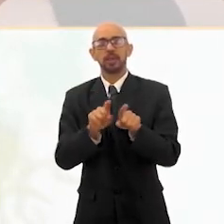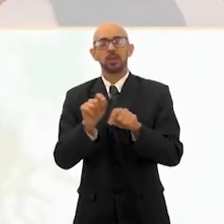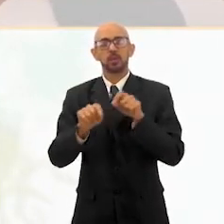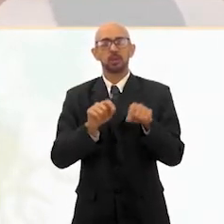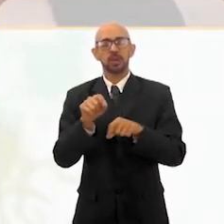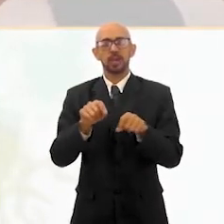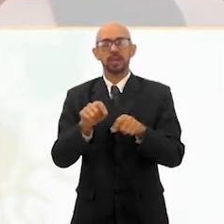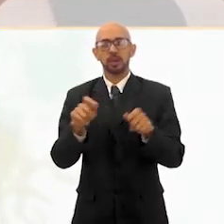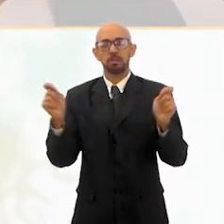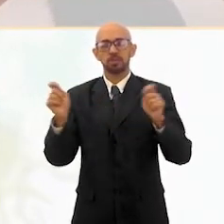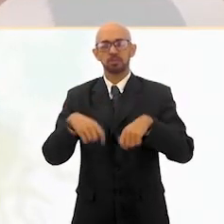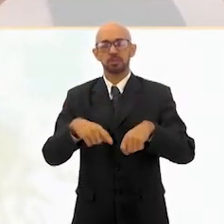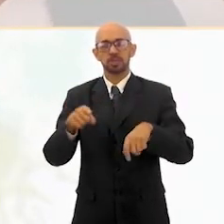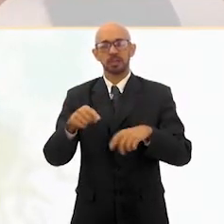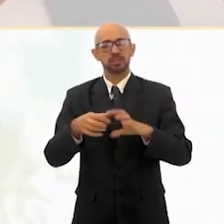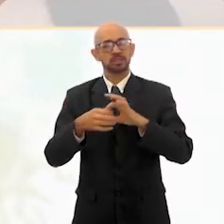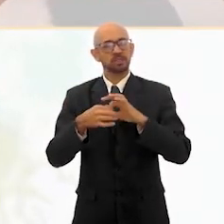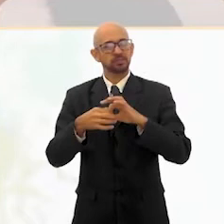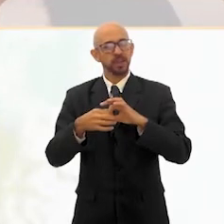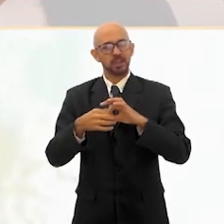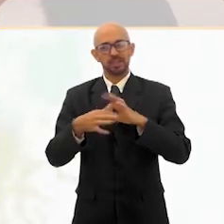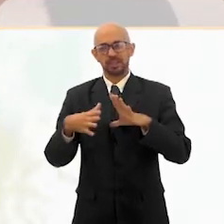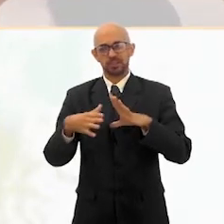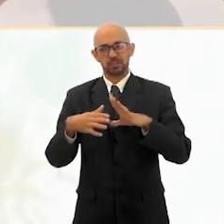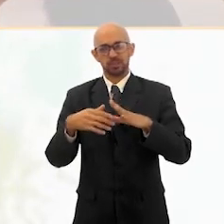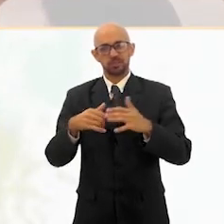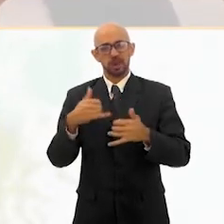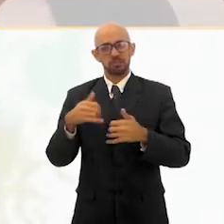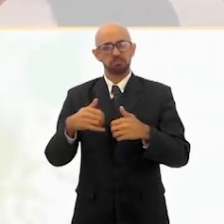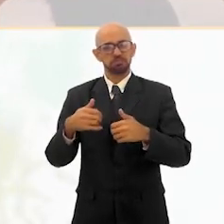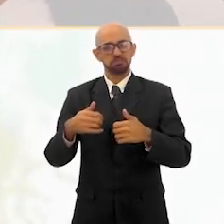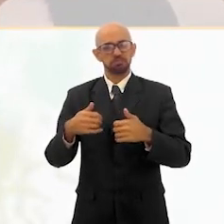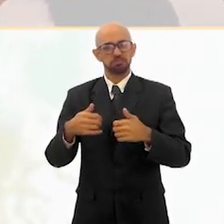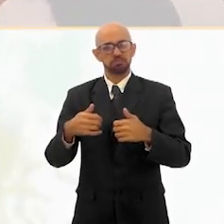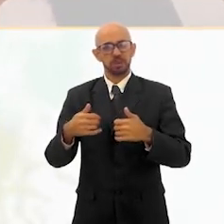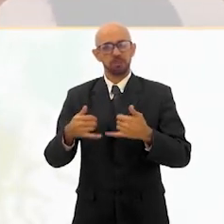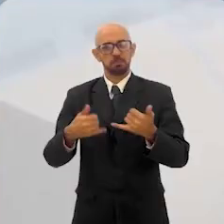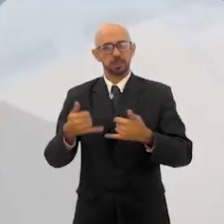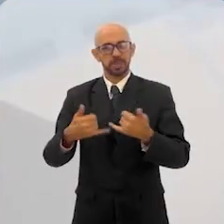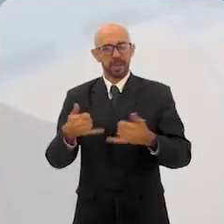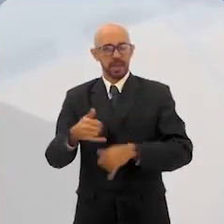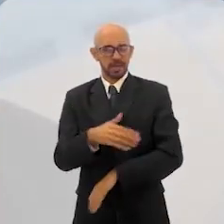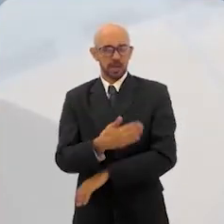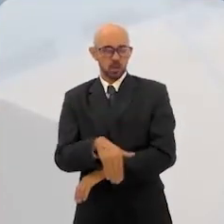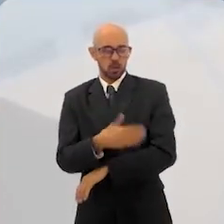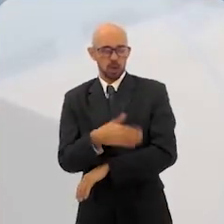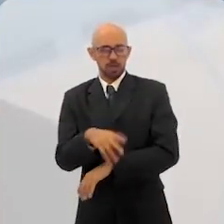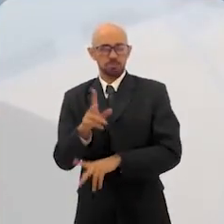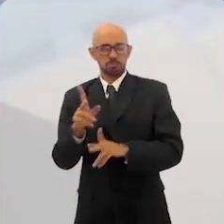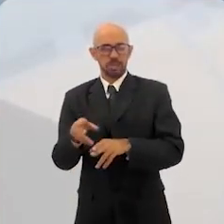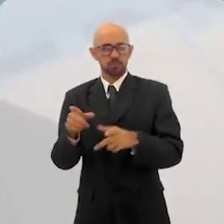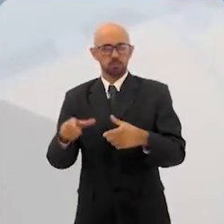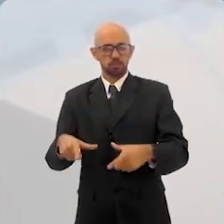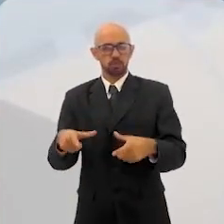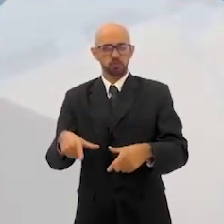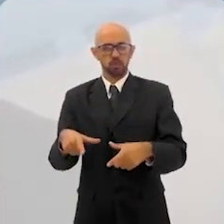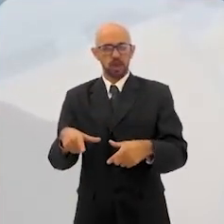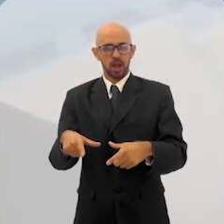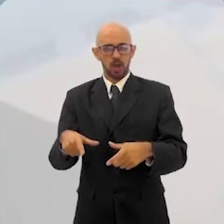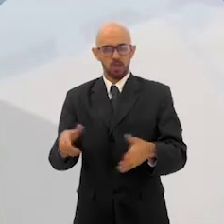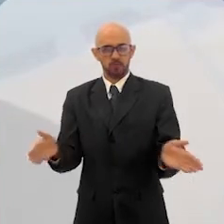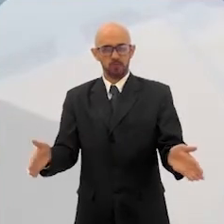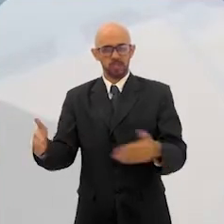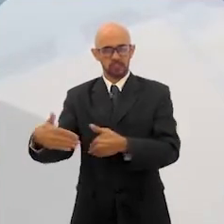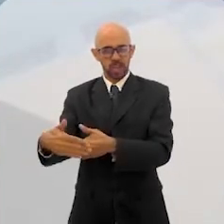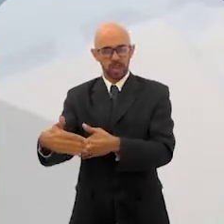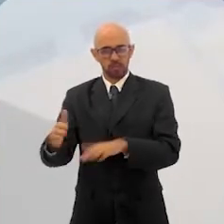coisa da possibilidade da gente ter uma liberdade de transitar na rua, mesmo que fosse em um ambiente ainda, né, restrito, seguro, mas a